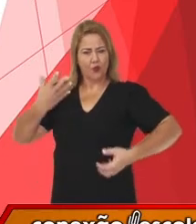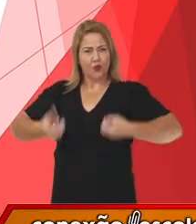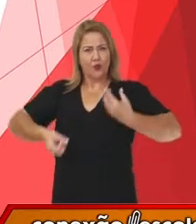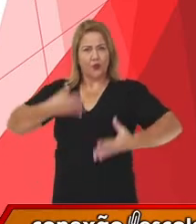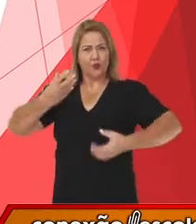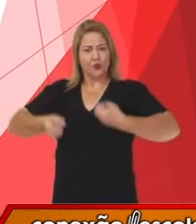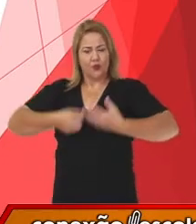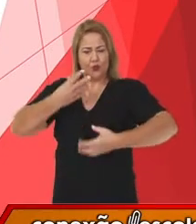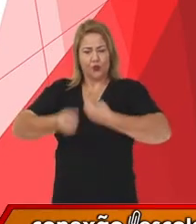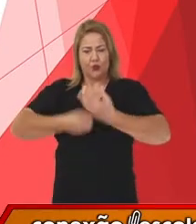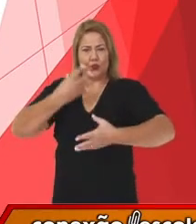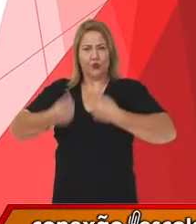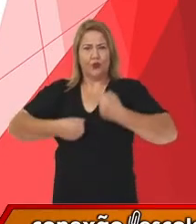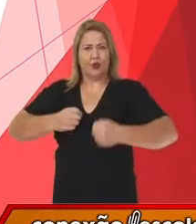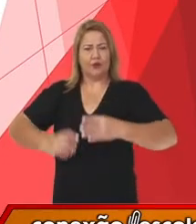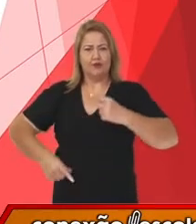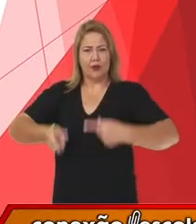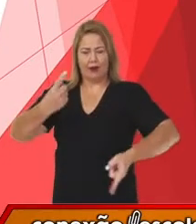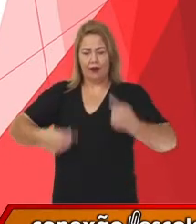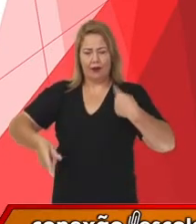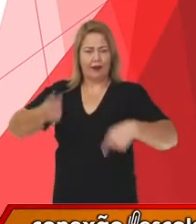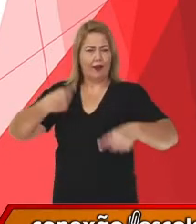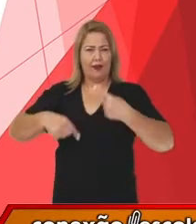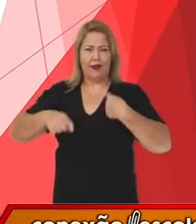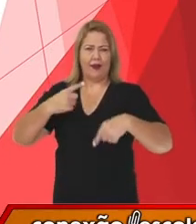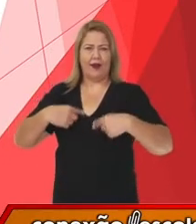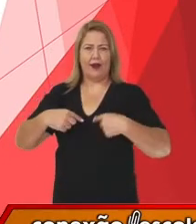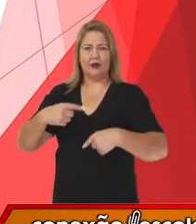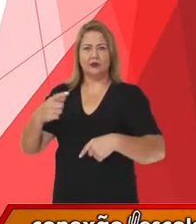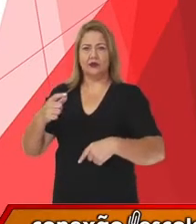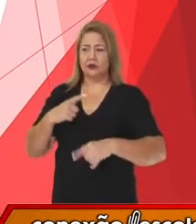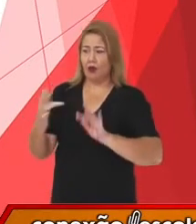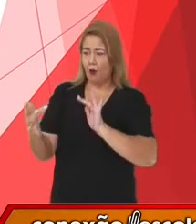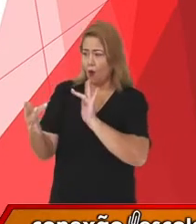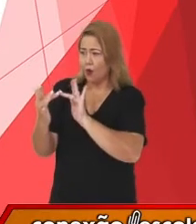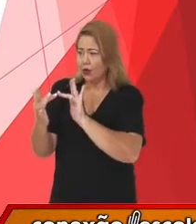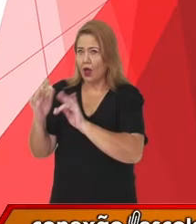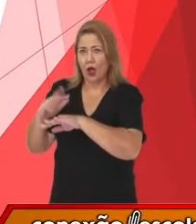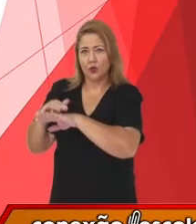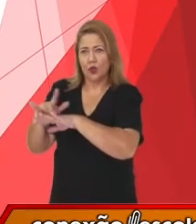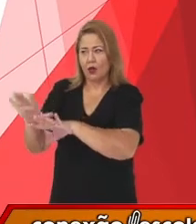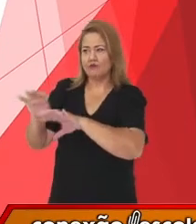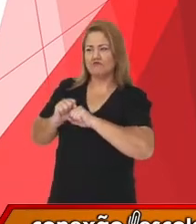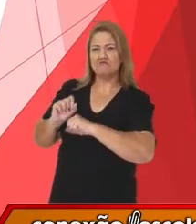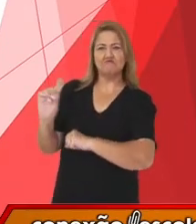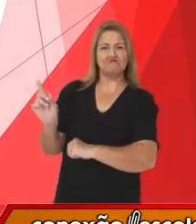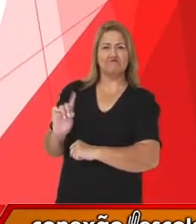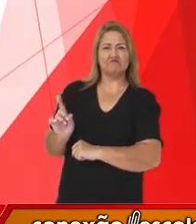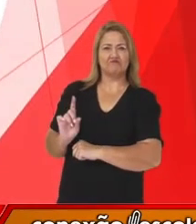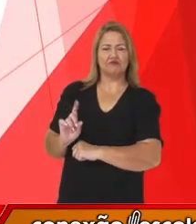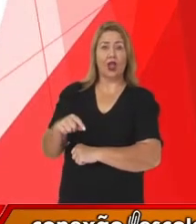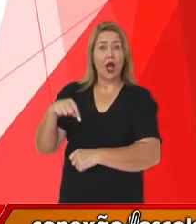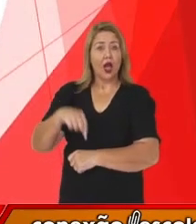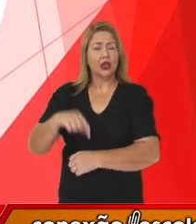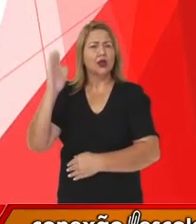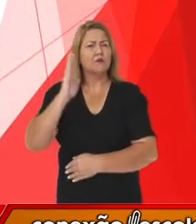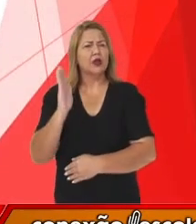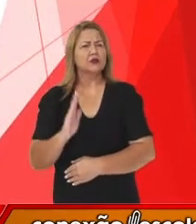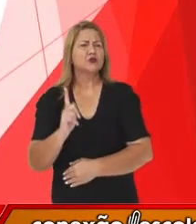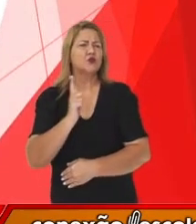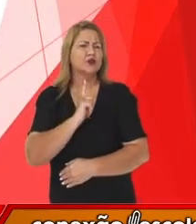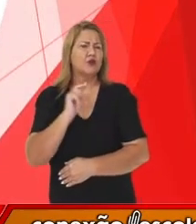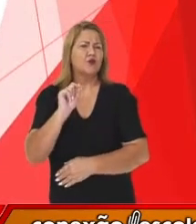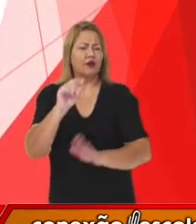vão combater aquele agente caso a pessoa tenha contato com ele. Aqui no Brasil, nós temos o